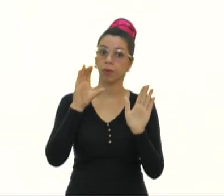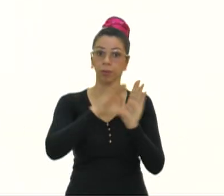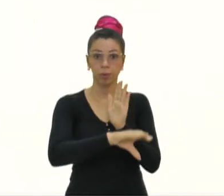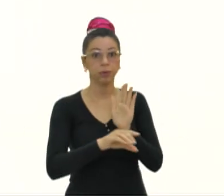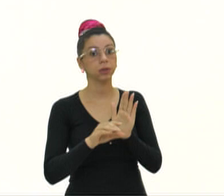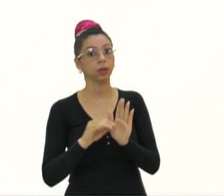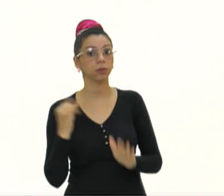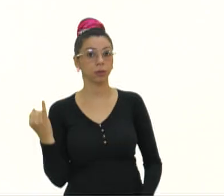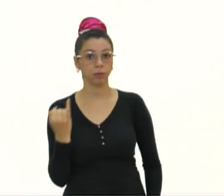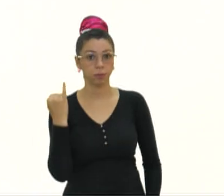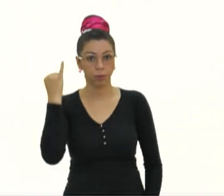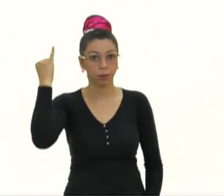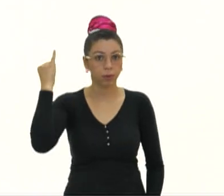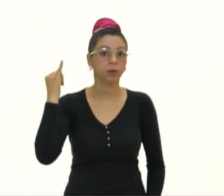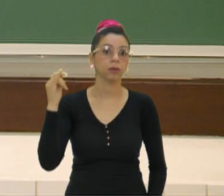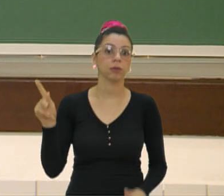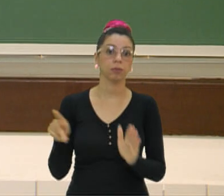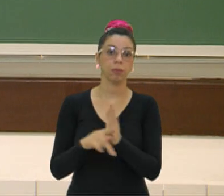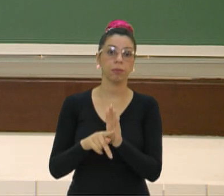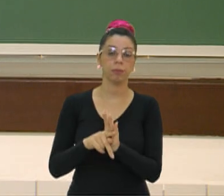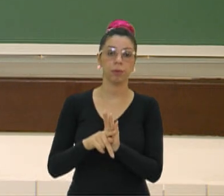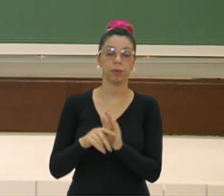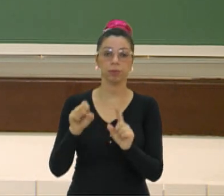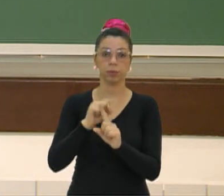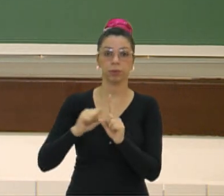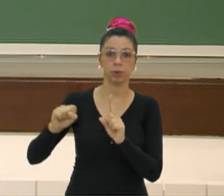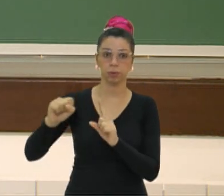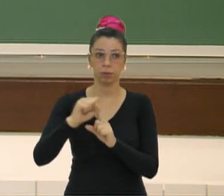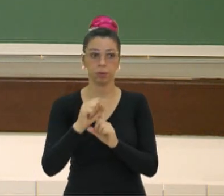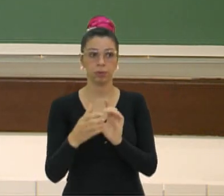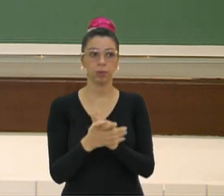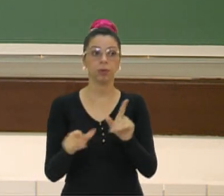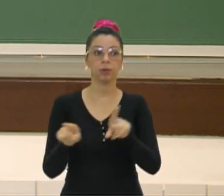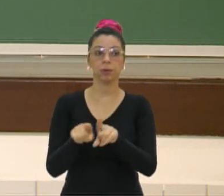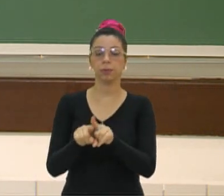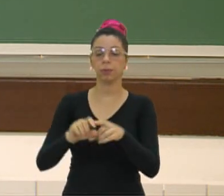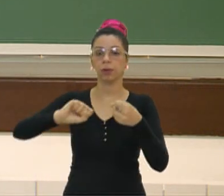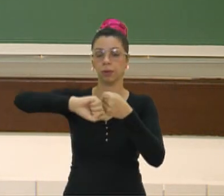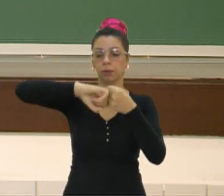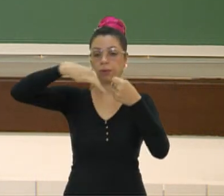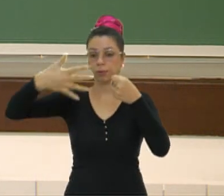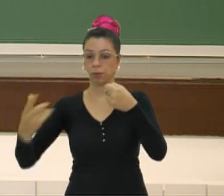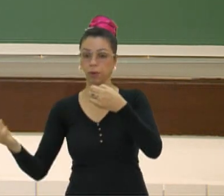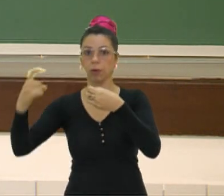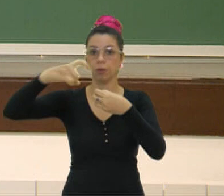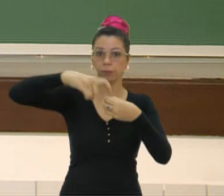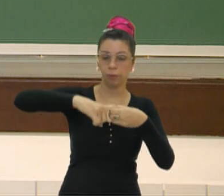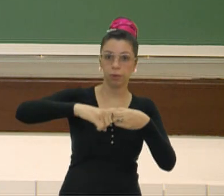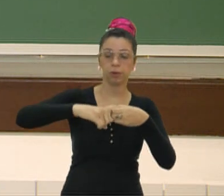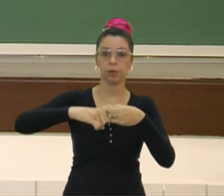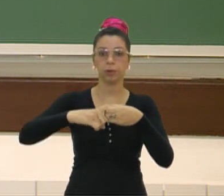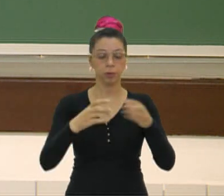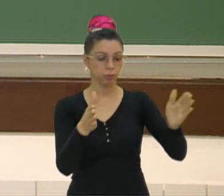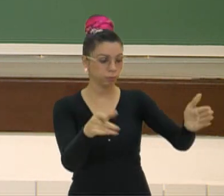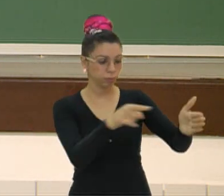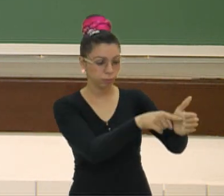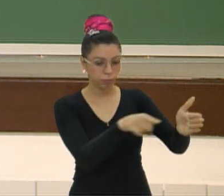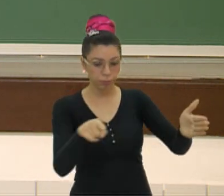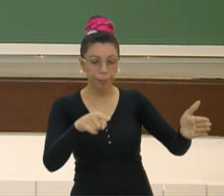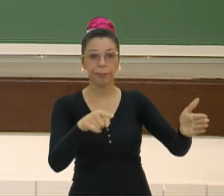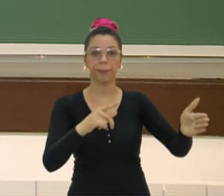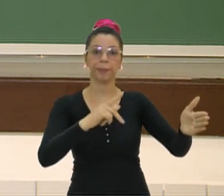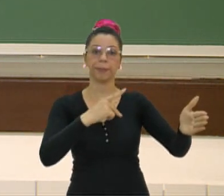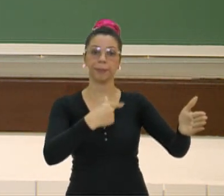sociologia, o professor já comenta isso. Vamos analisar a redemocratização do Brasil, depois do período do Vargas, e